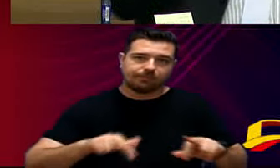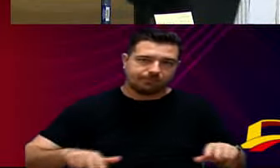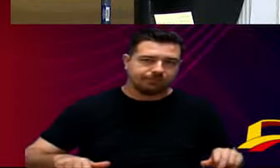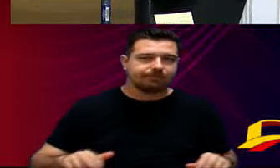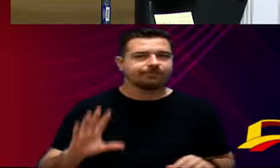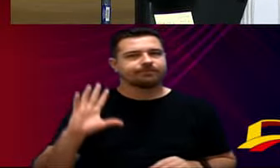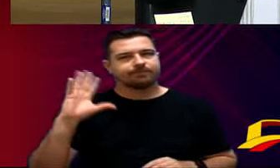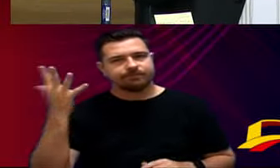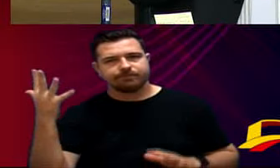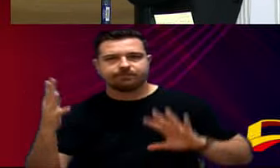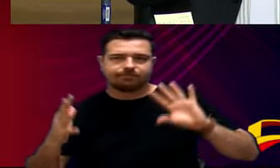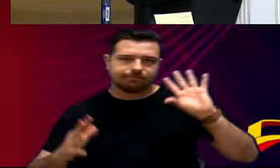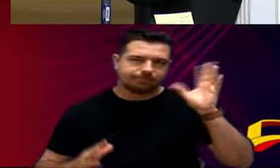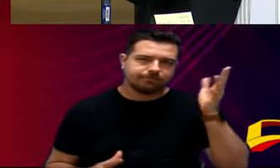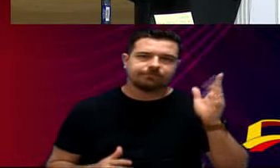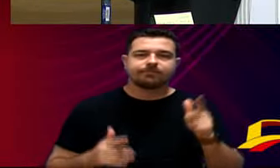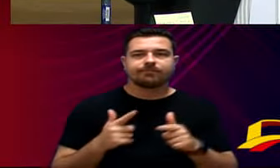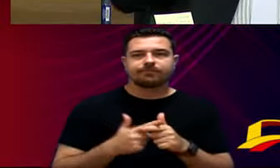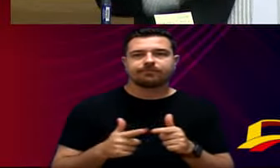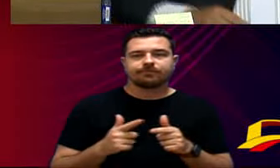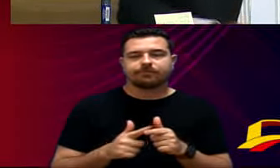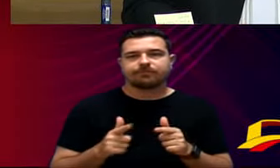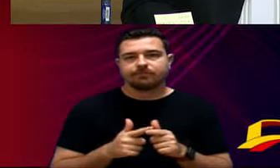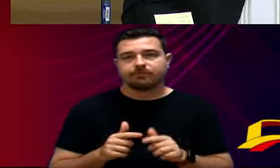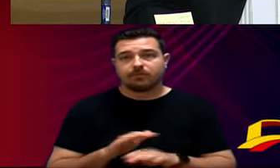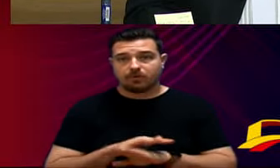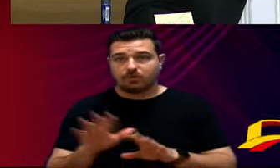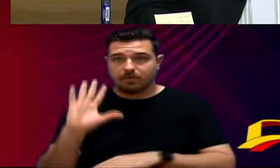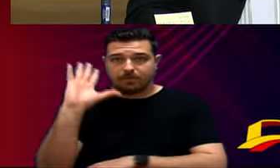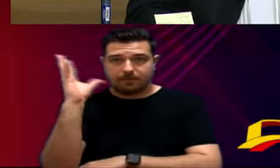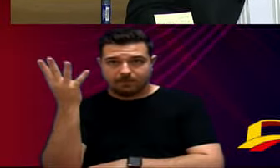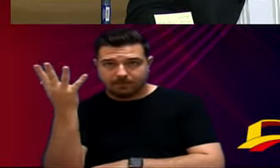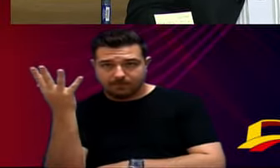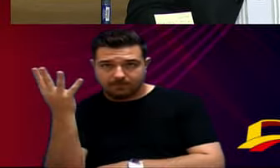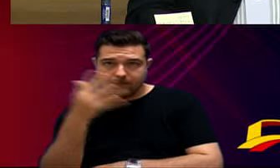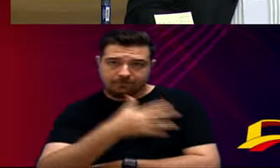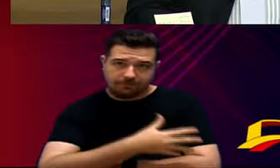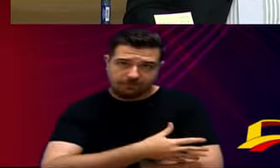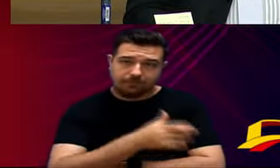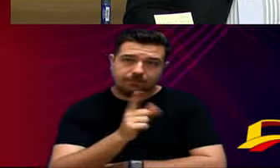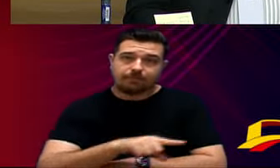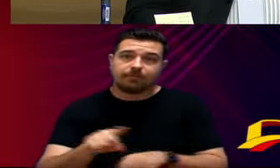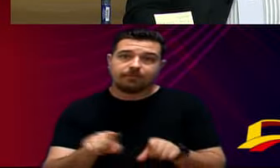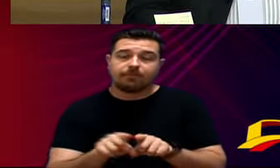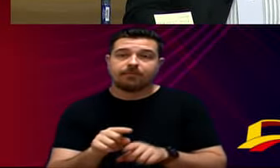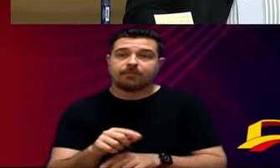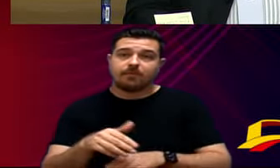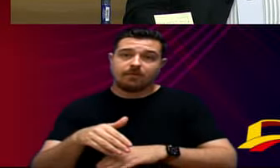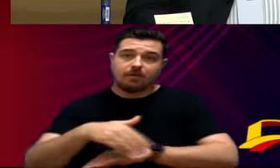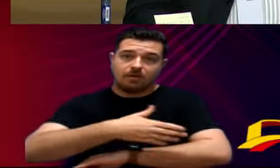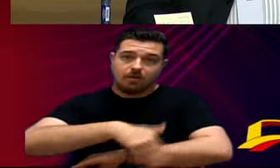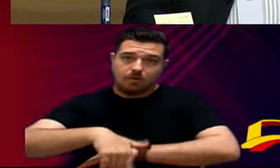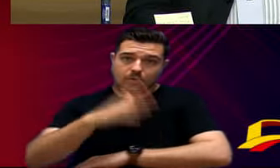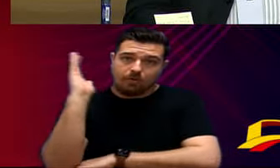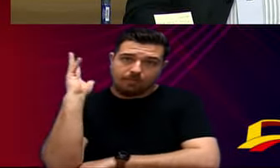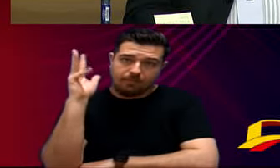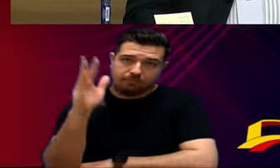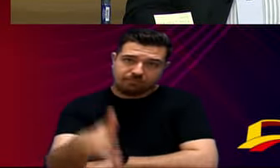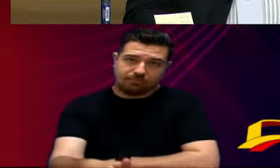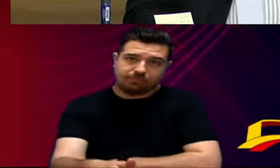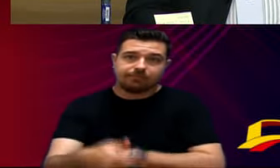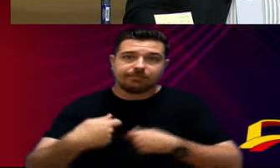vários acidentes que ocorreram não só de árvores que estão em frente à casa das pessoas mas que estão nas calçadas e que precisam